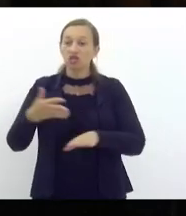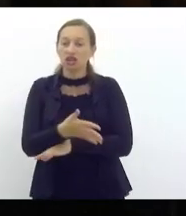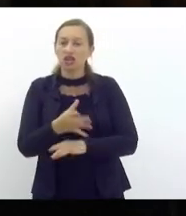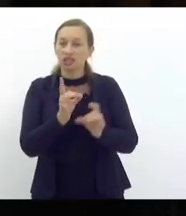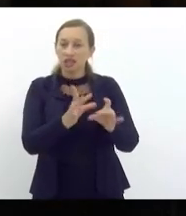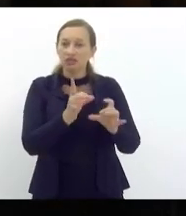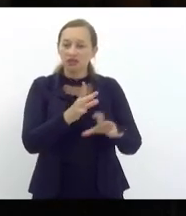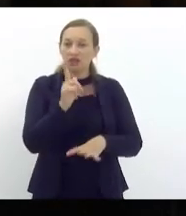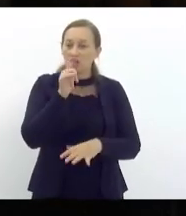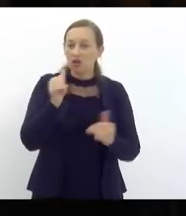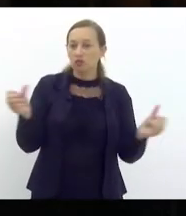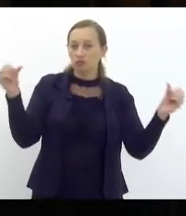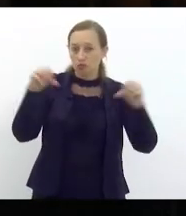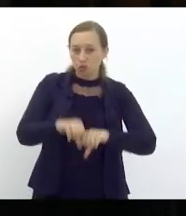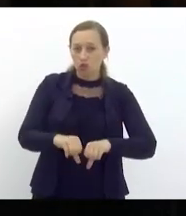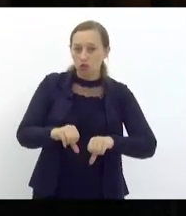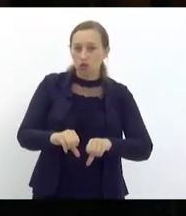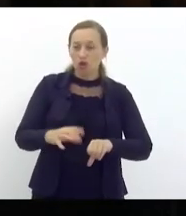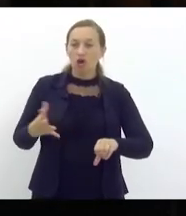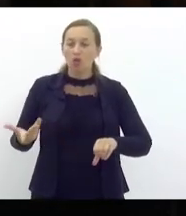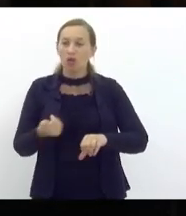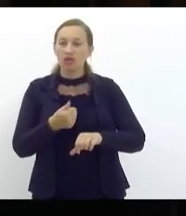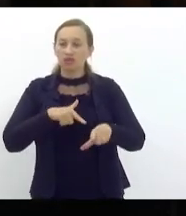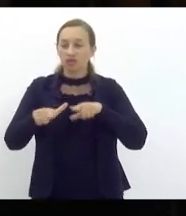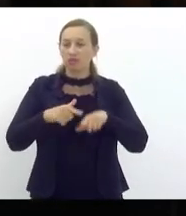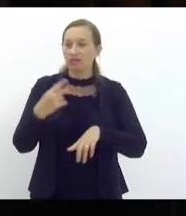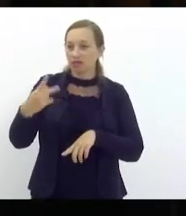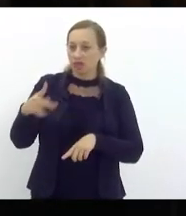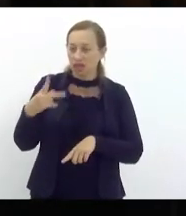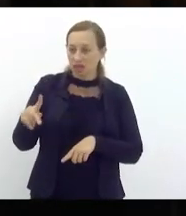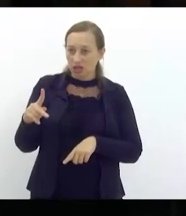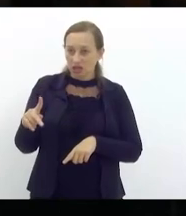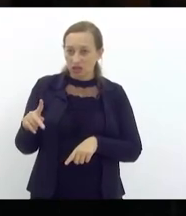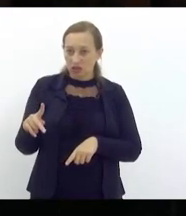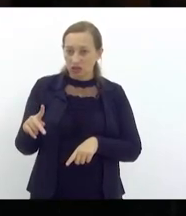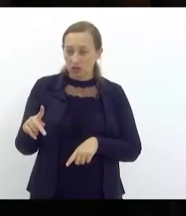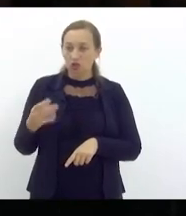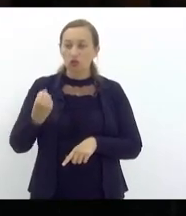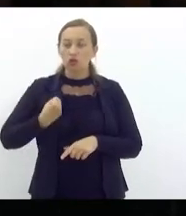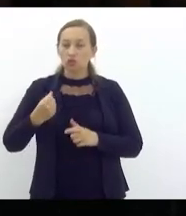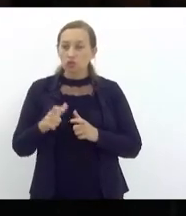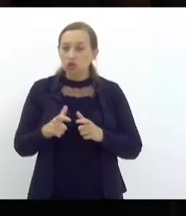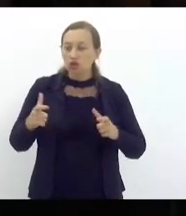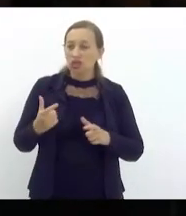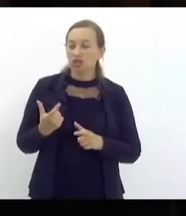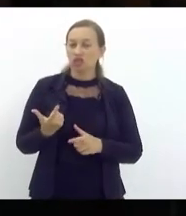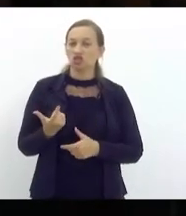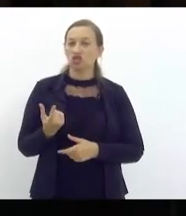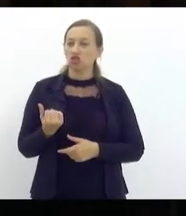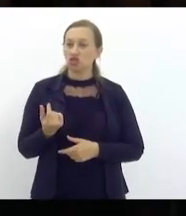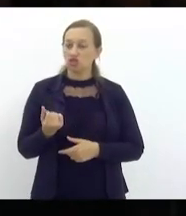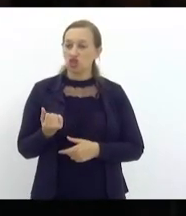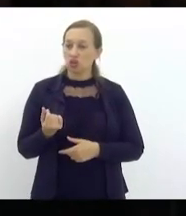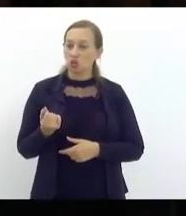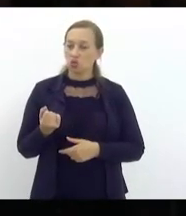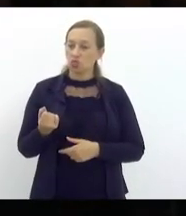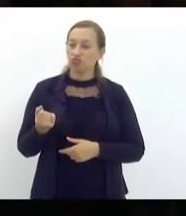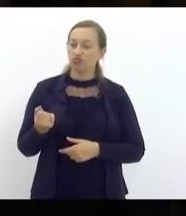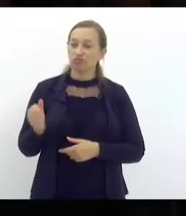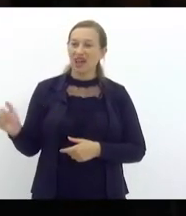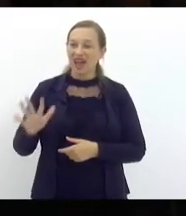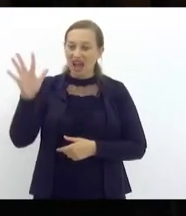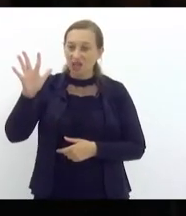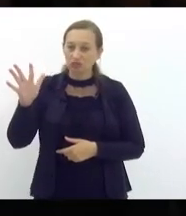só piorou a qualidade dos serviços deles só aumentou o número de tarifa foi a única mudança que teve um custo de vida maior